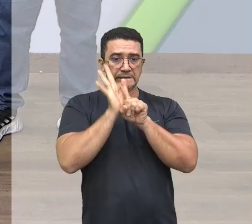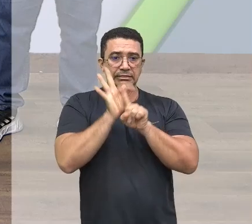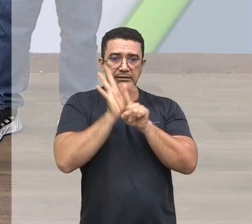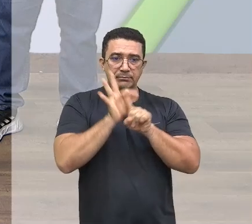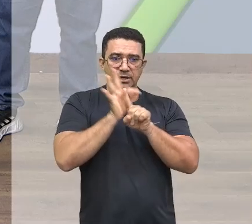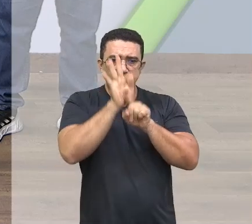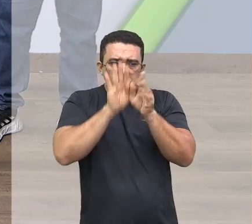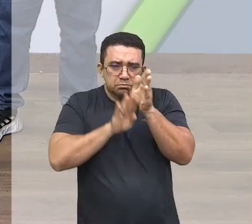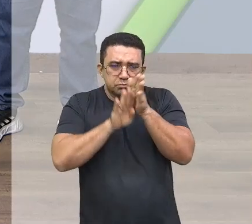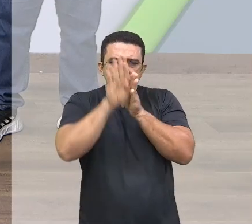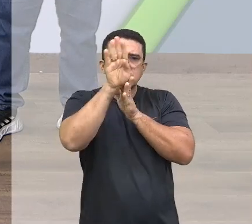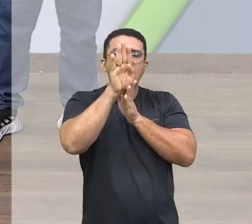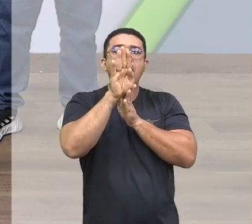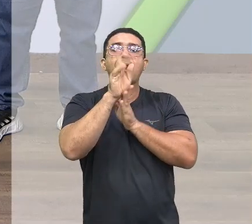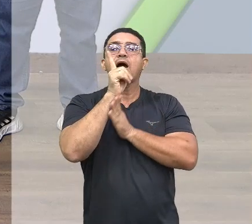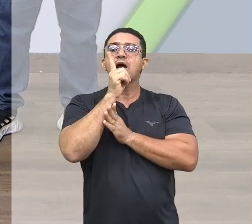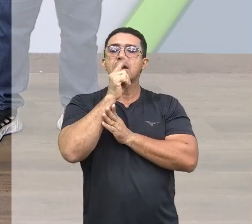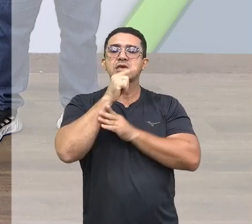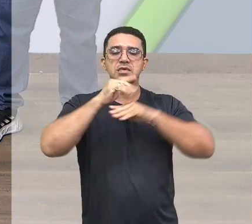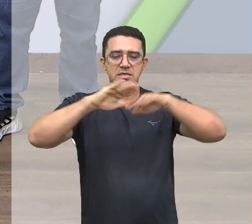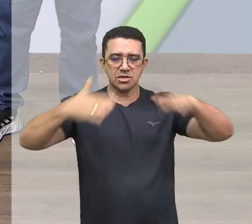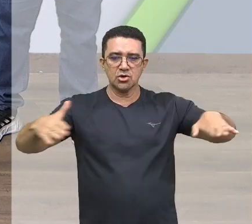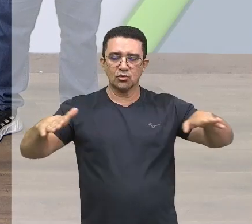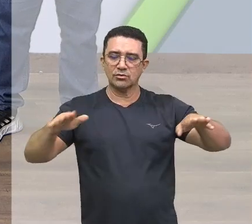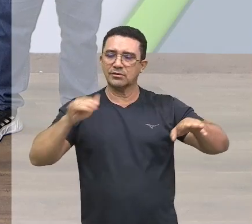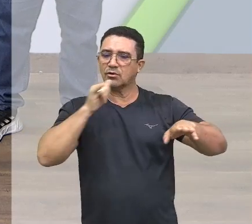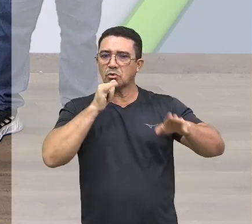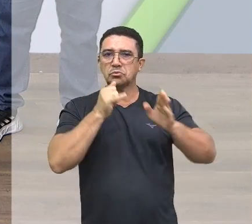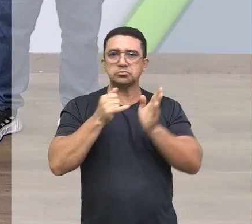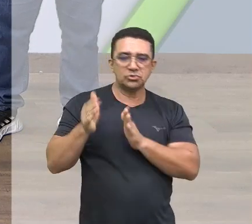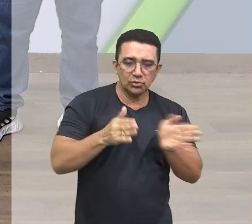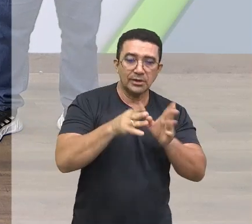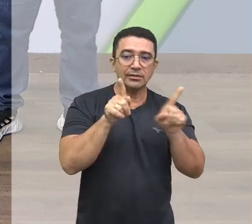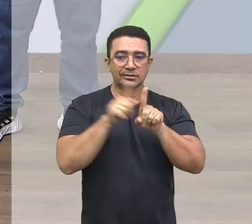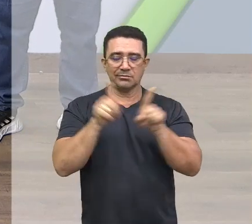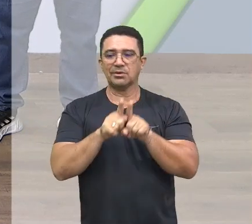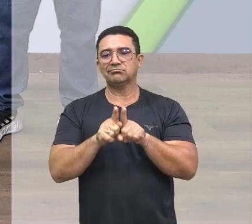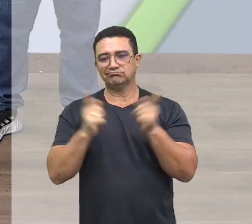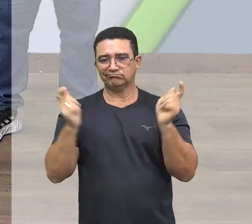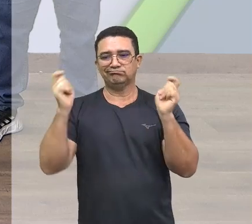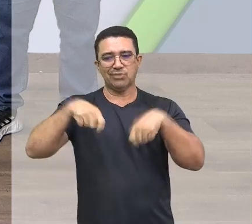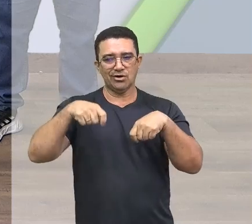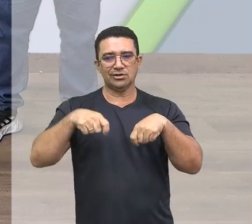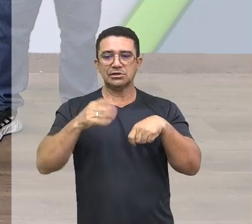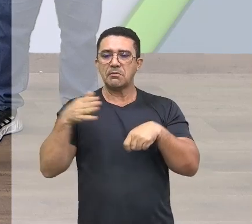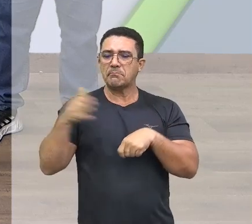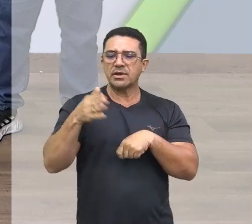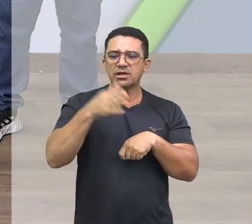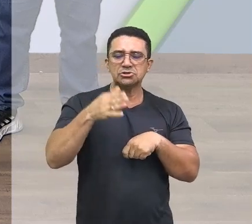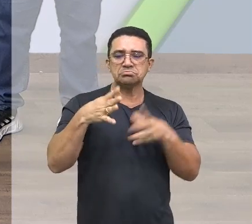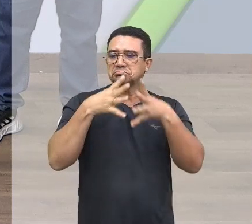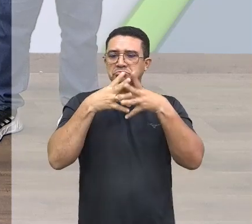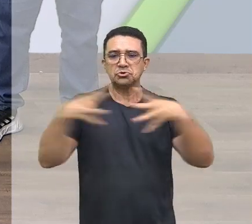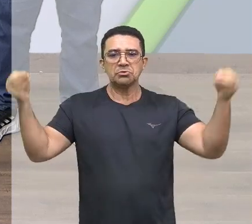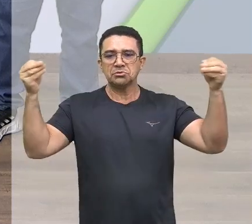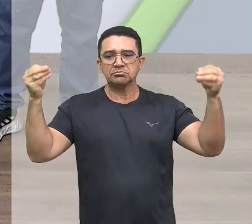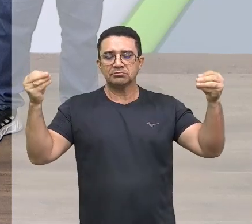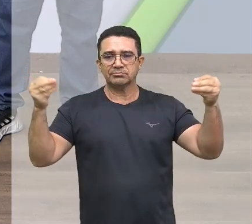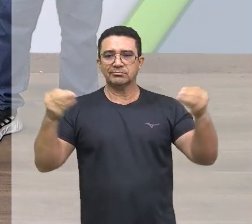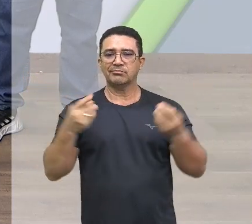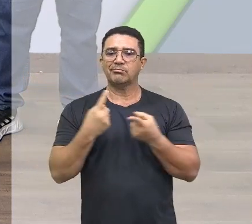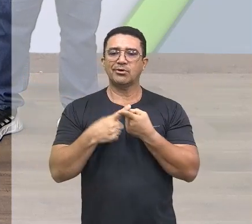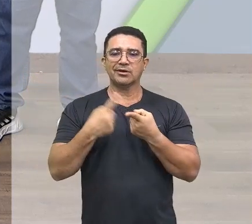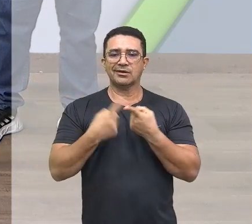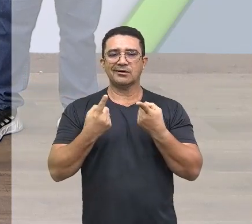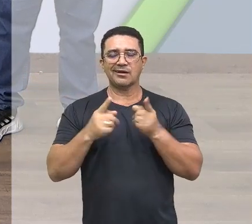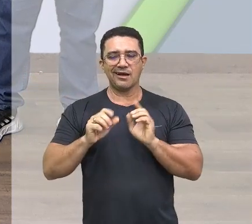temperatura, o rio também pode aumentar a sua temperatura e essas espécies de peixe podem vir a ser extintas, não só pela ação